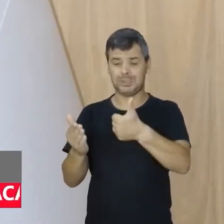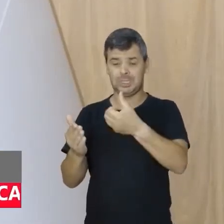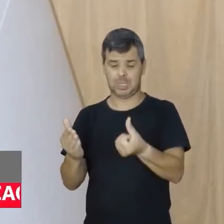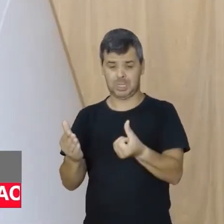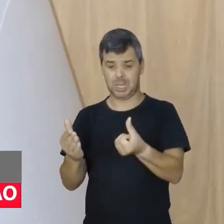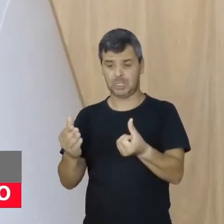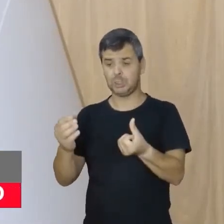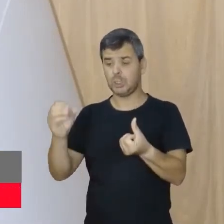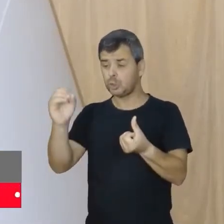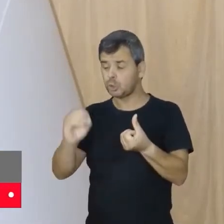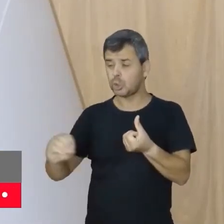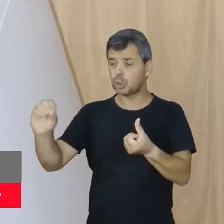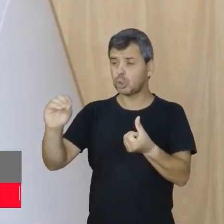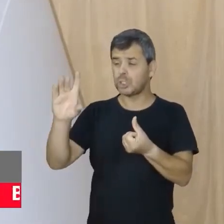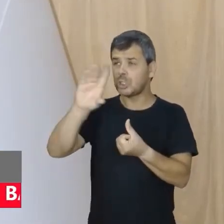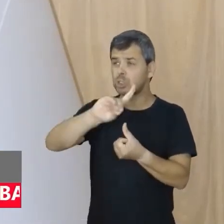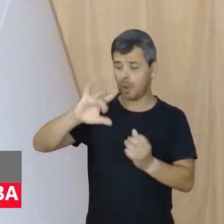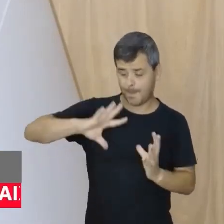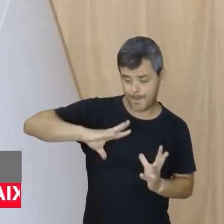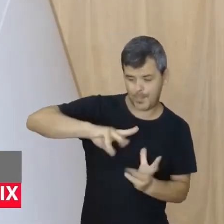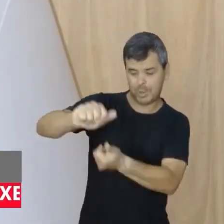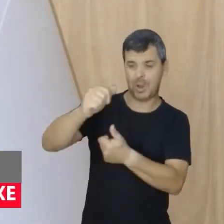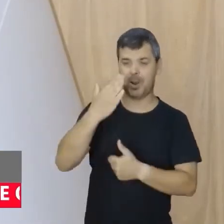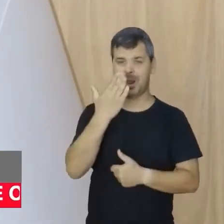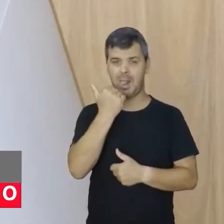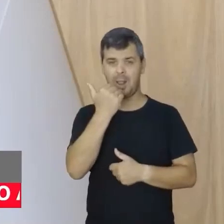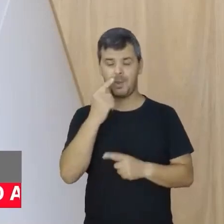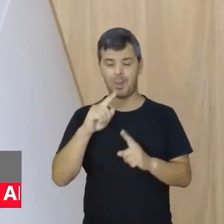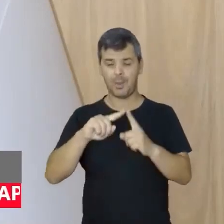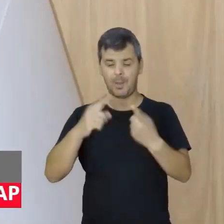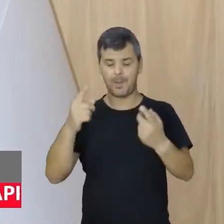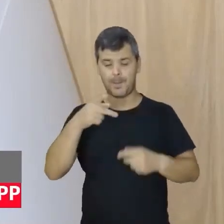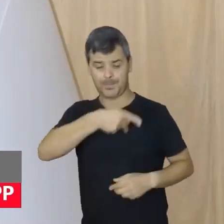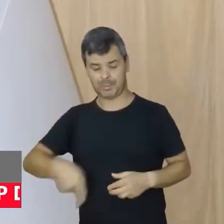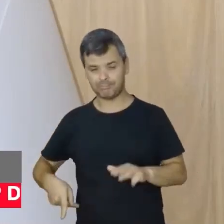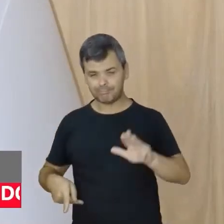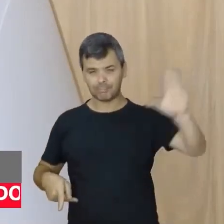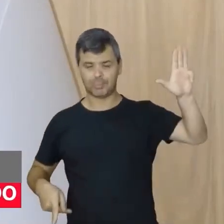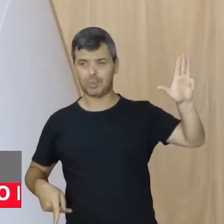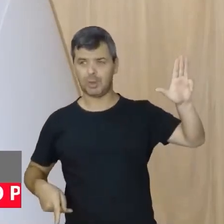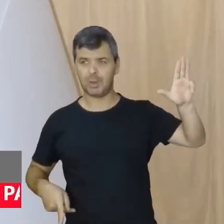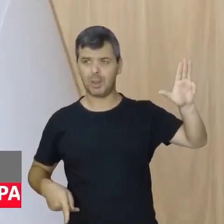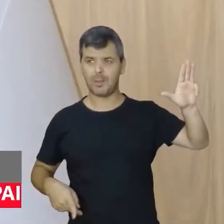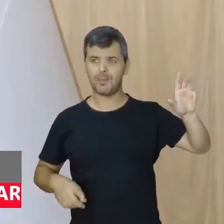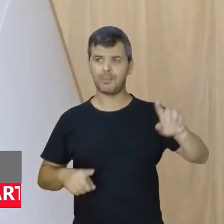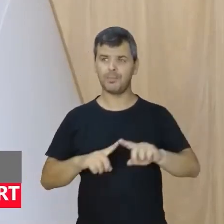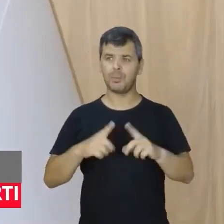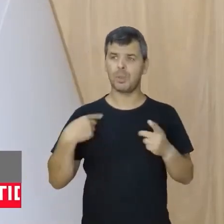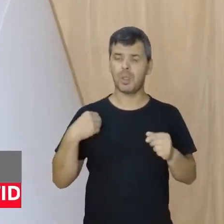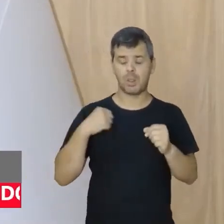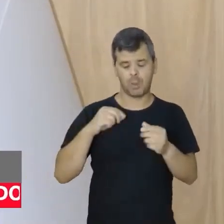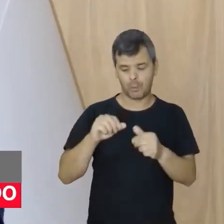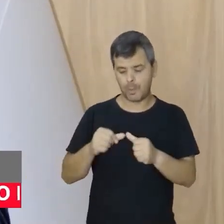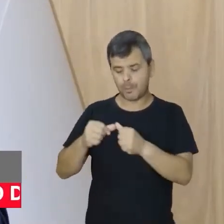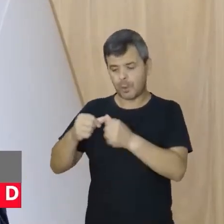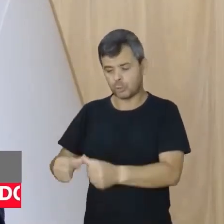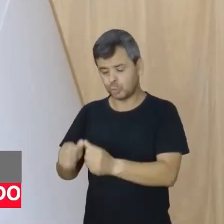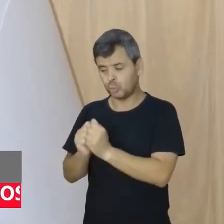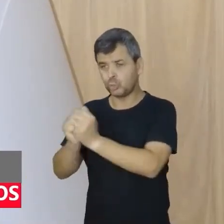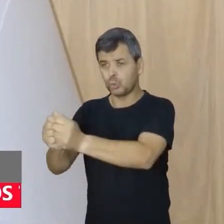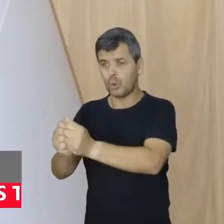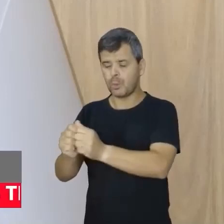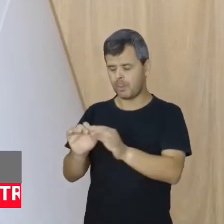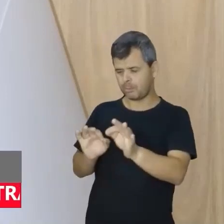de outubro, o Dia Mundial da Alimentação, o presidente Lula fez mais um anúncio, nós fizemos, o presidente Lula não pôde estar presente, mas foi o